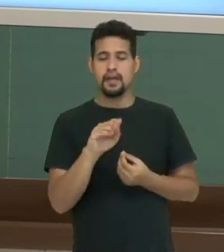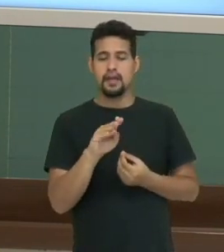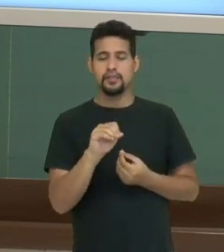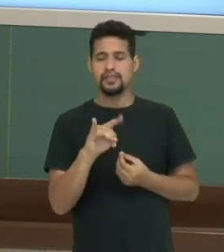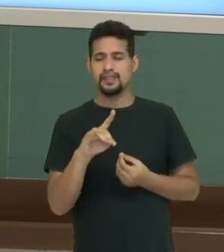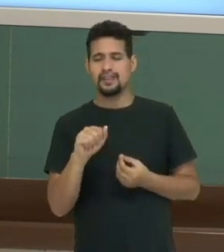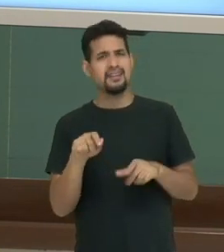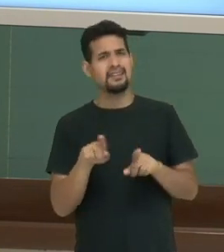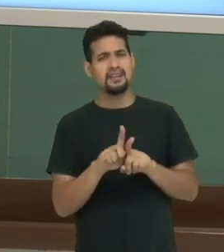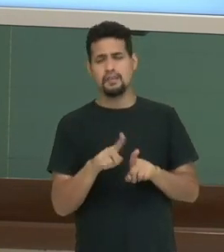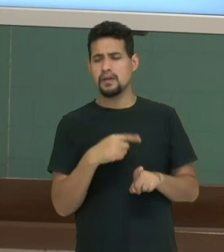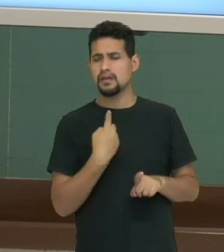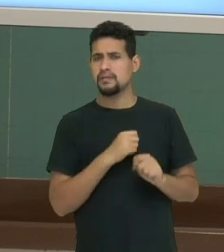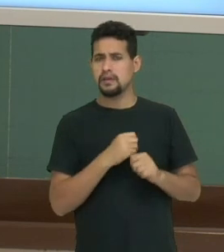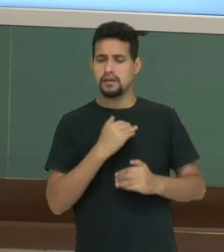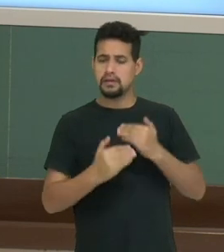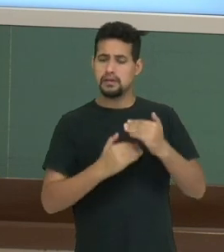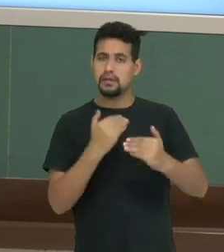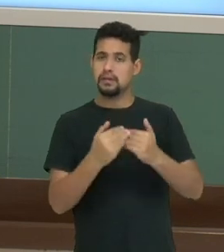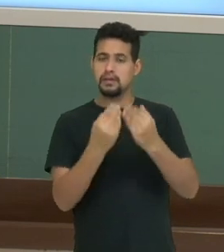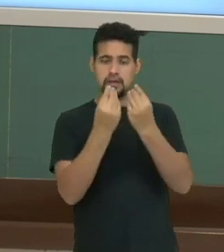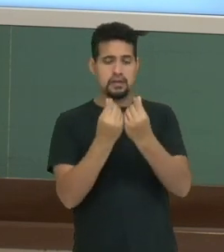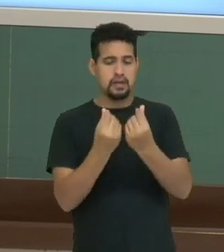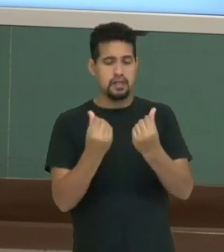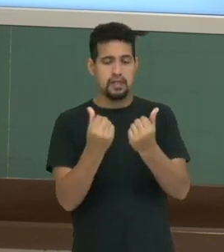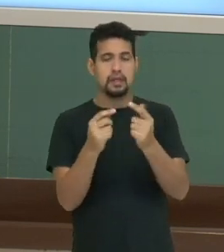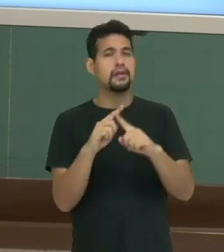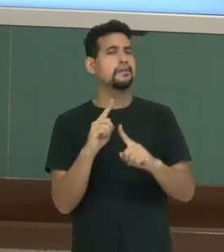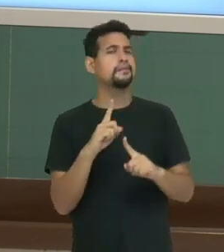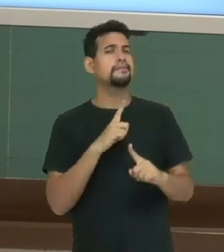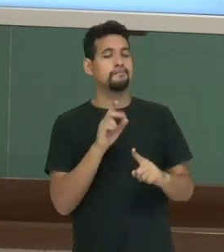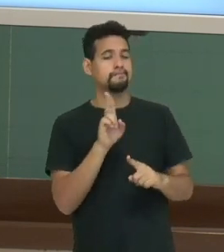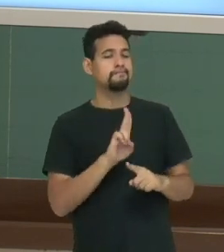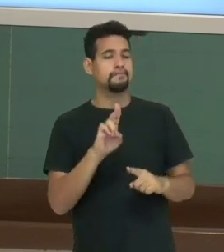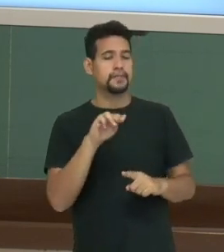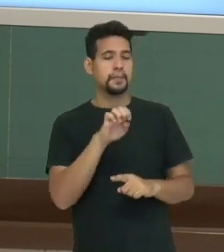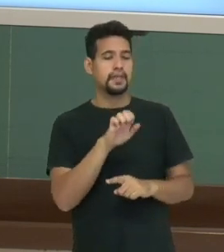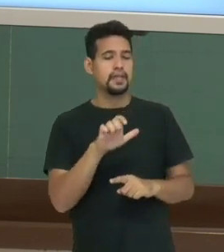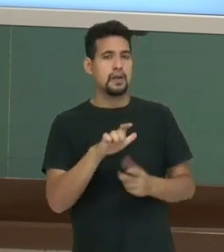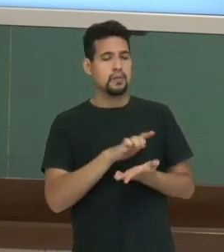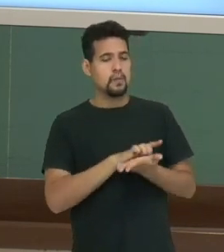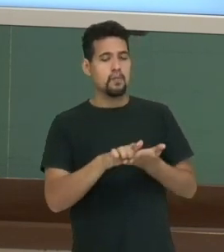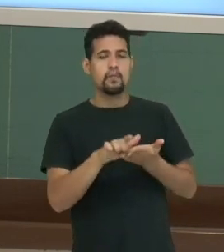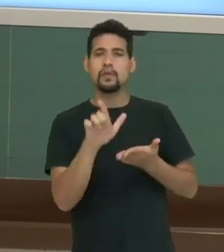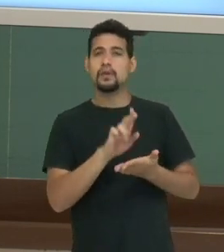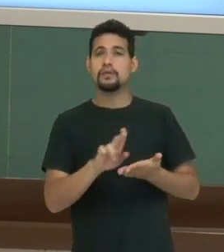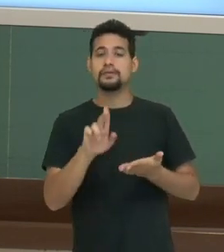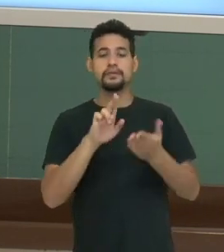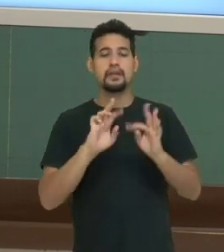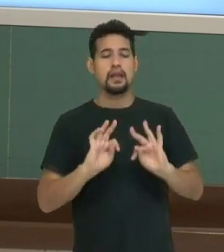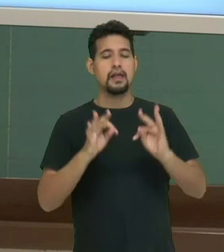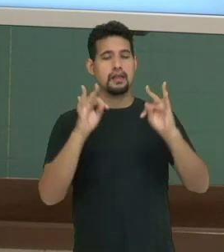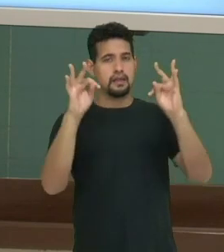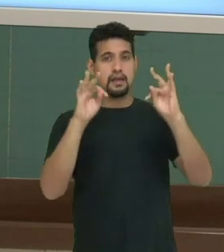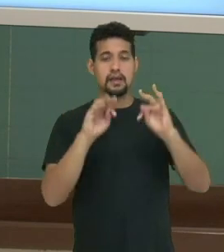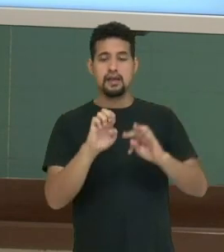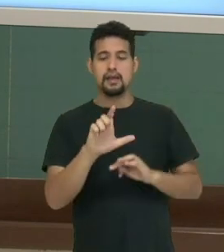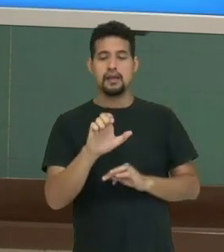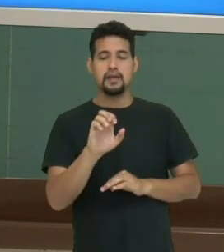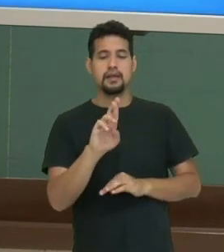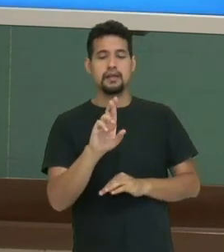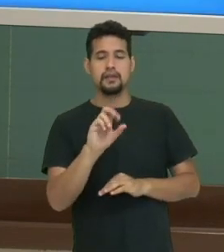e a gente pode estar fazendo um processo de refino eletrolítico para produzir esse metal puro usando as técnicas de